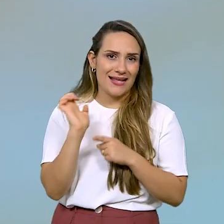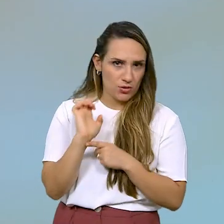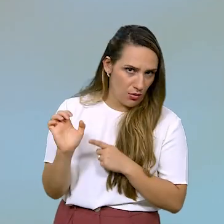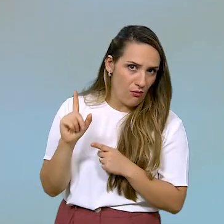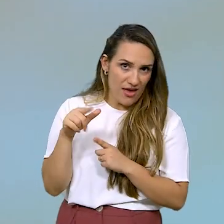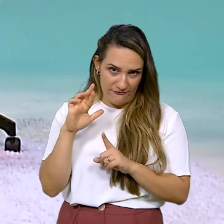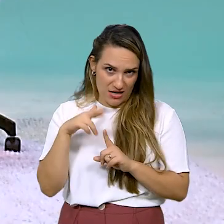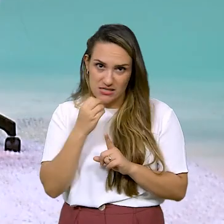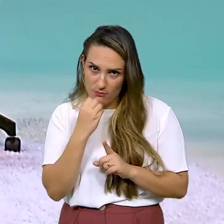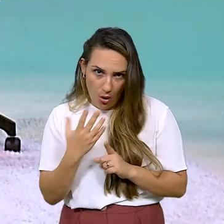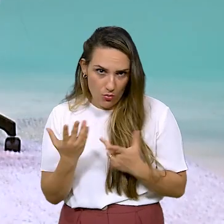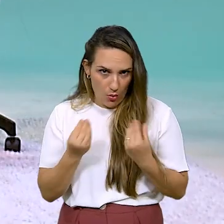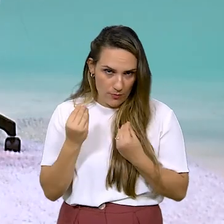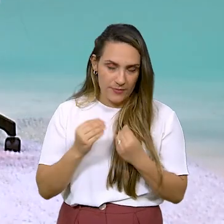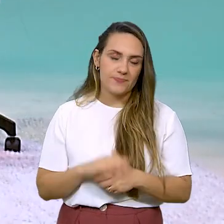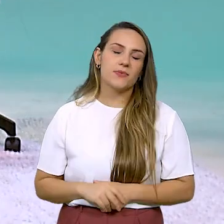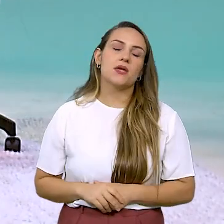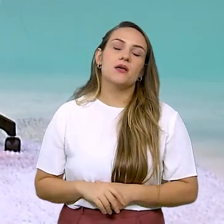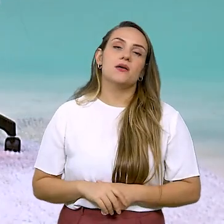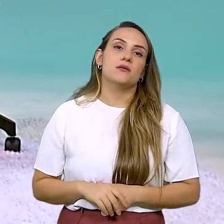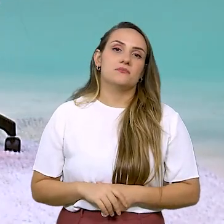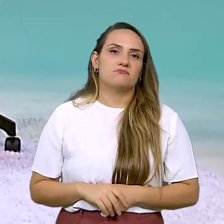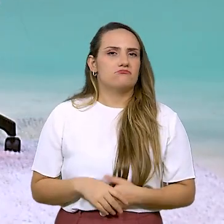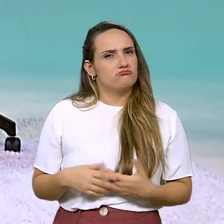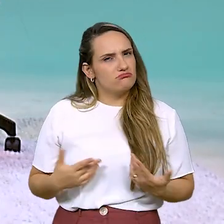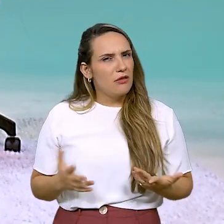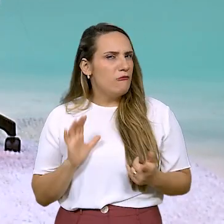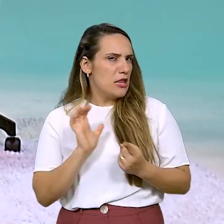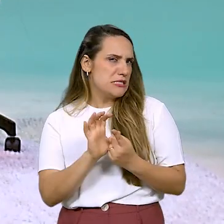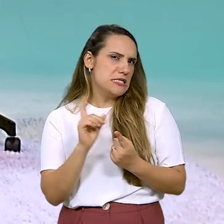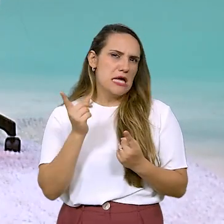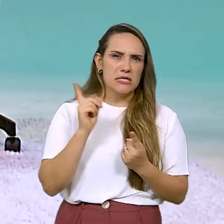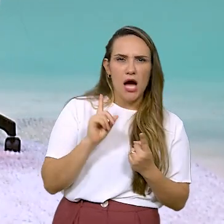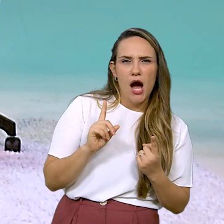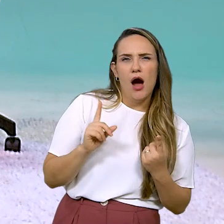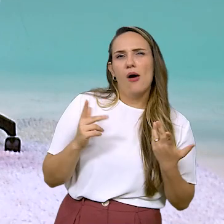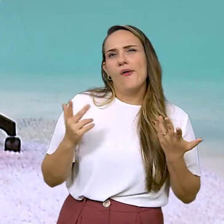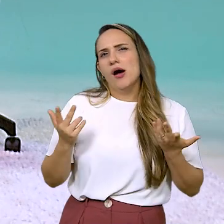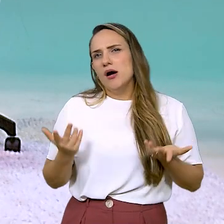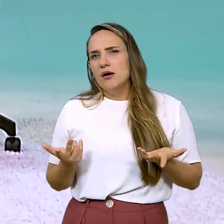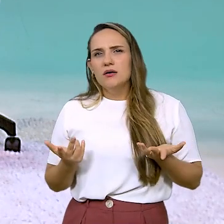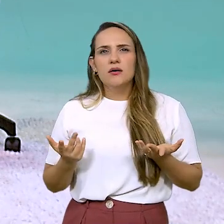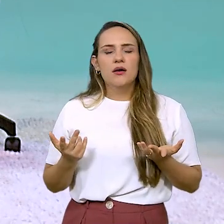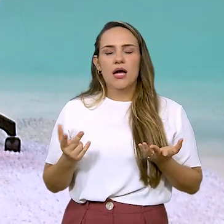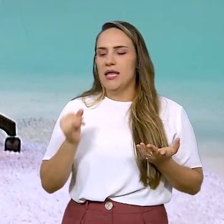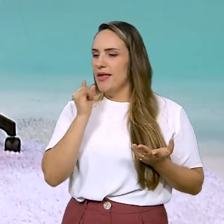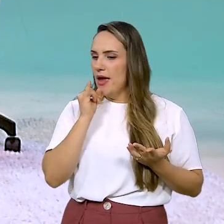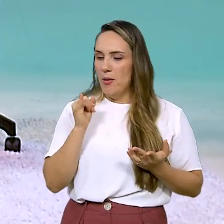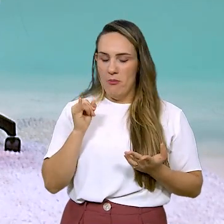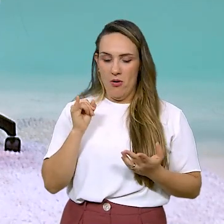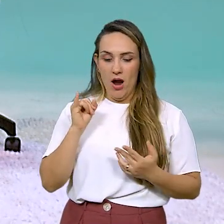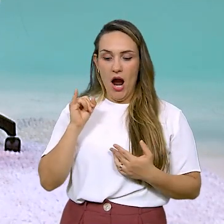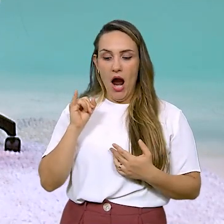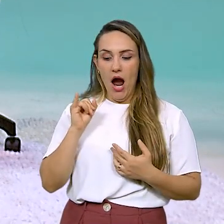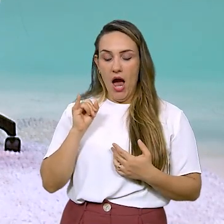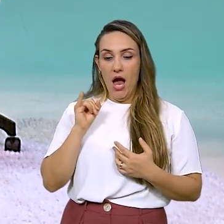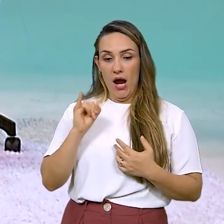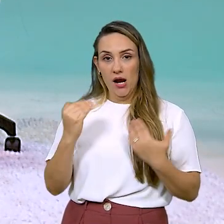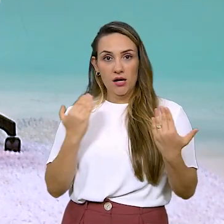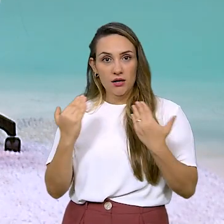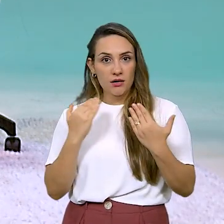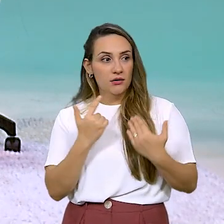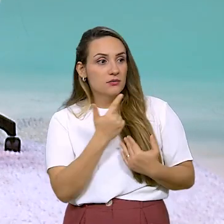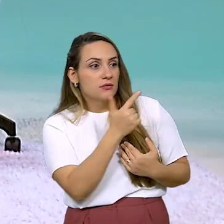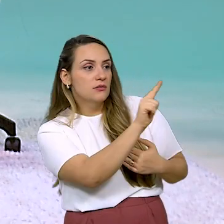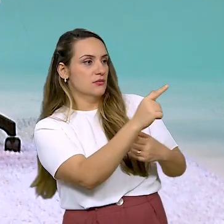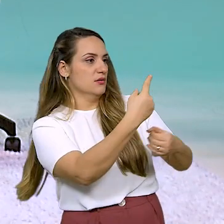acordo com a sua atuação? Perfeito, Paulo. Isso aí é algo que a Receita dos outros estados e dos municípios tem